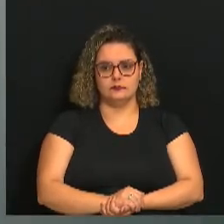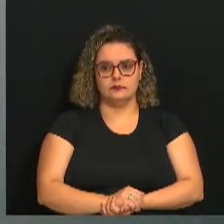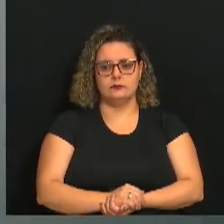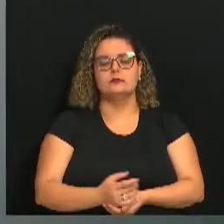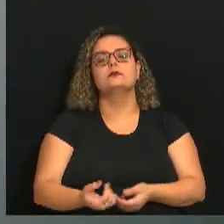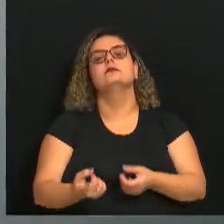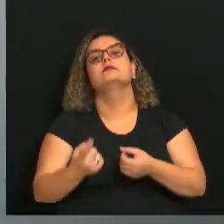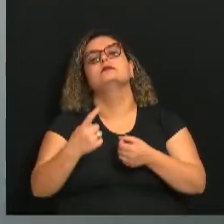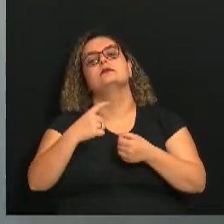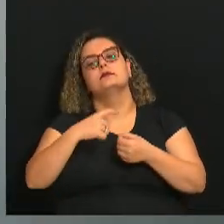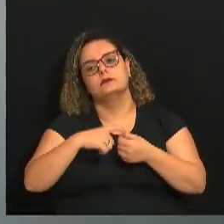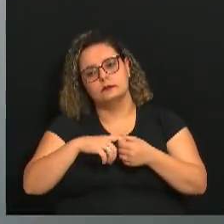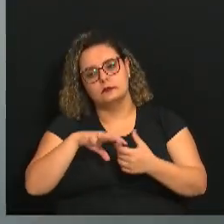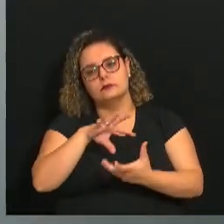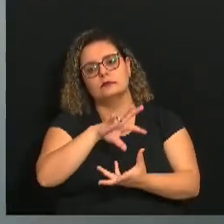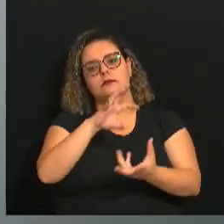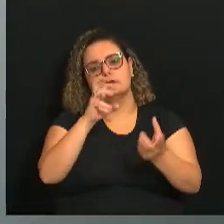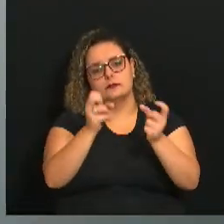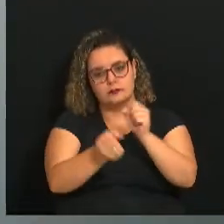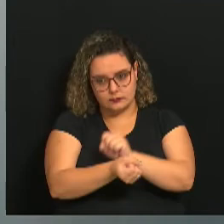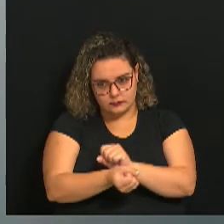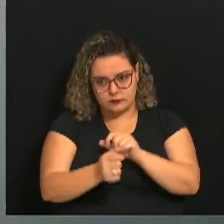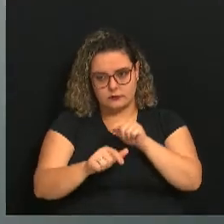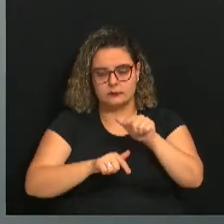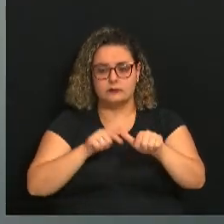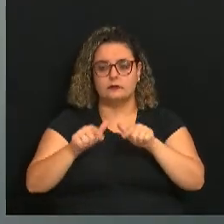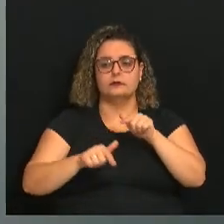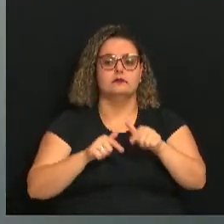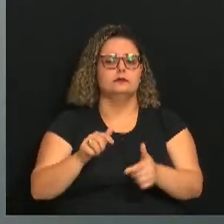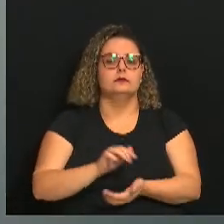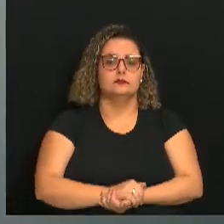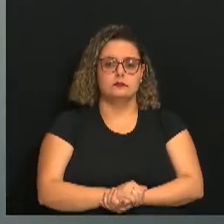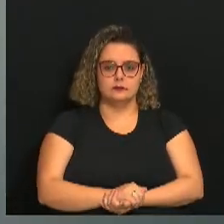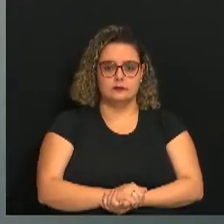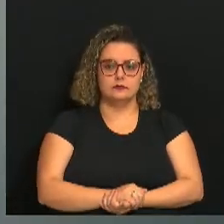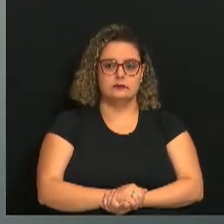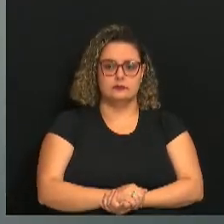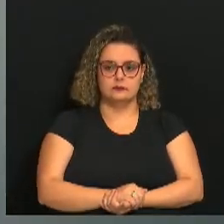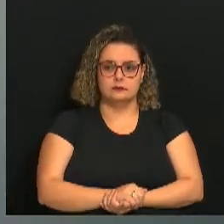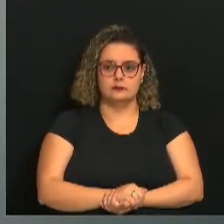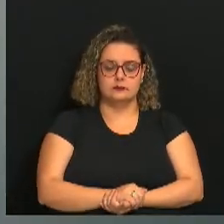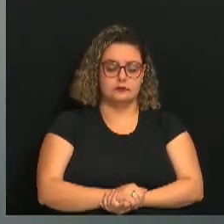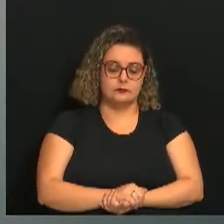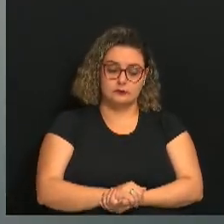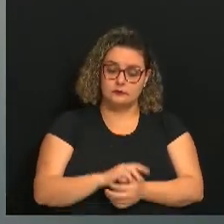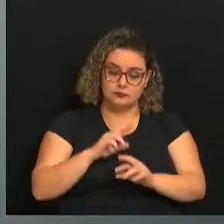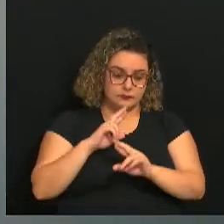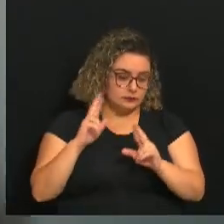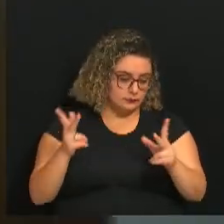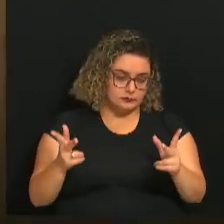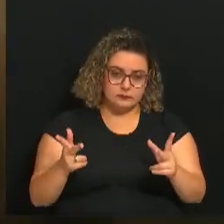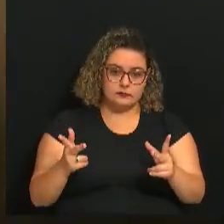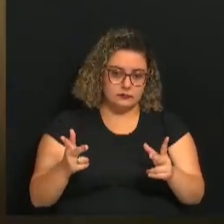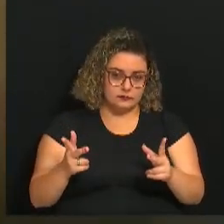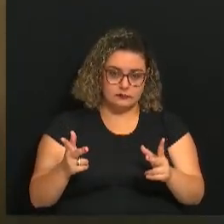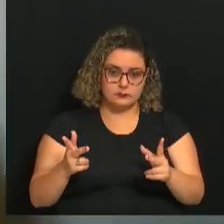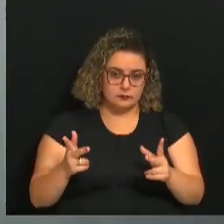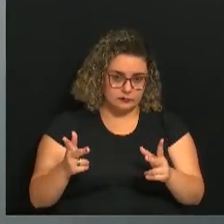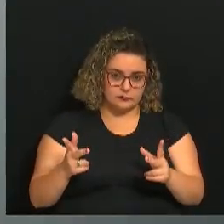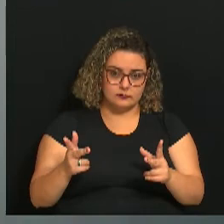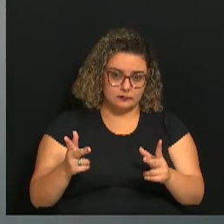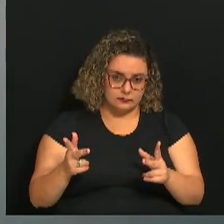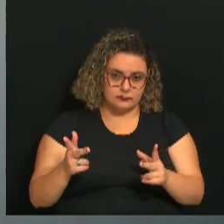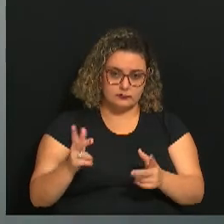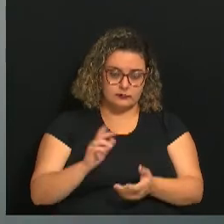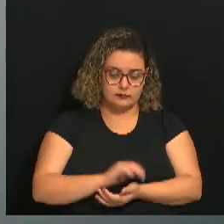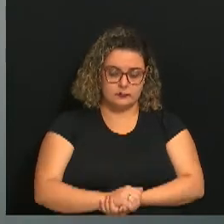da reforma trabalhista, que cria situações muito inusitadas. Vou falar inusitadas para não dizer outro termo, né?